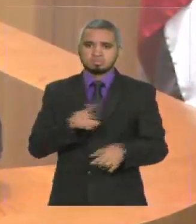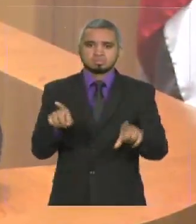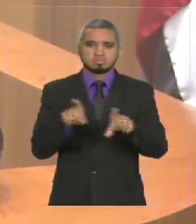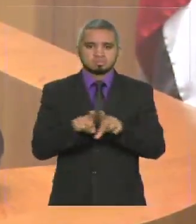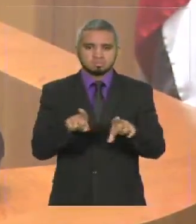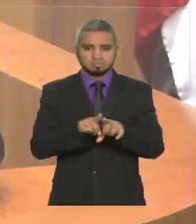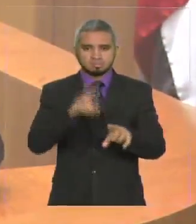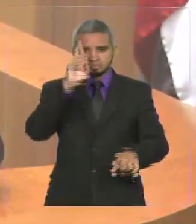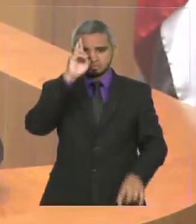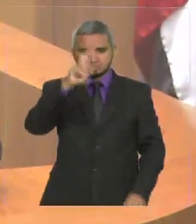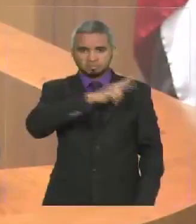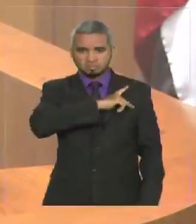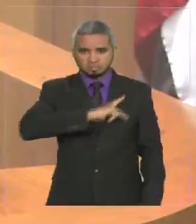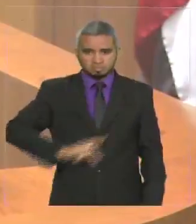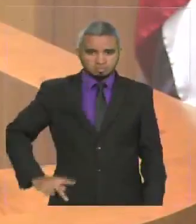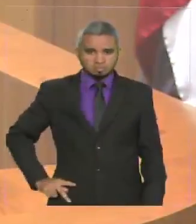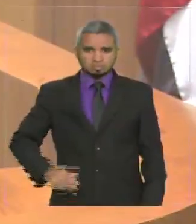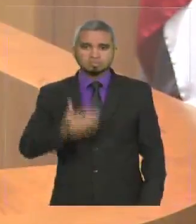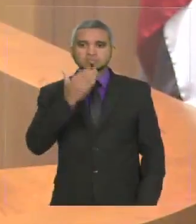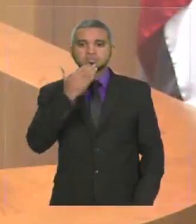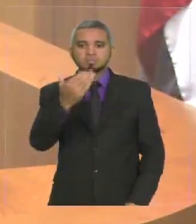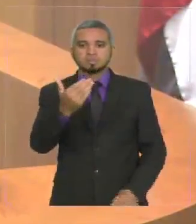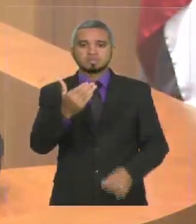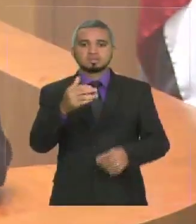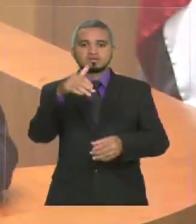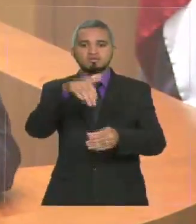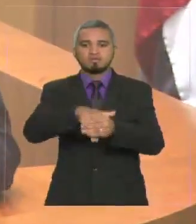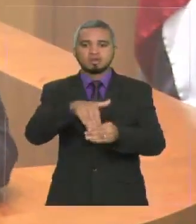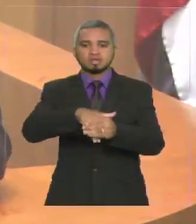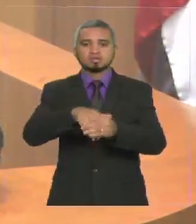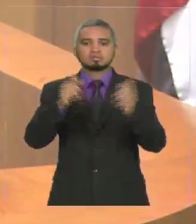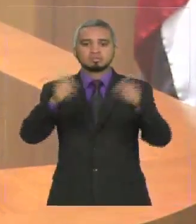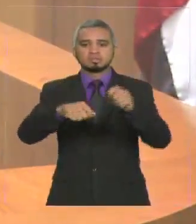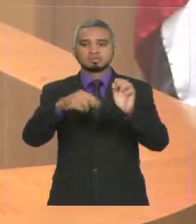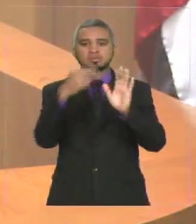peço a Vossa Excelência que essa votação seja nominal. Muito obrigado, senhor presidente.